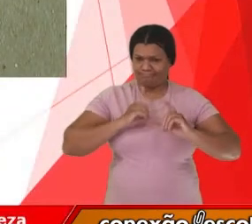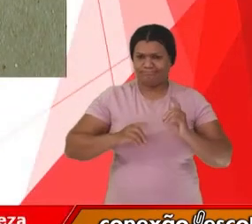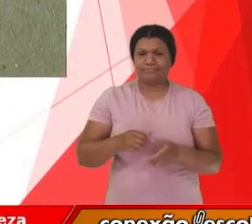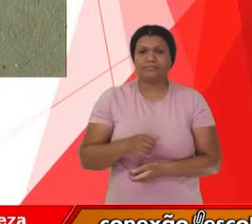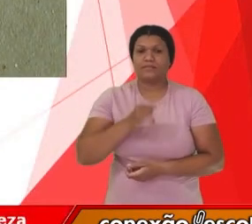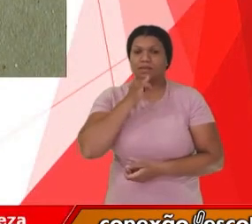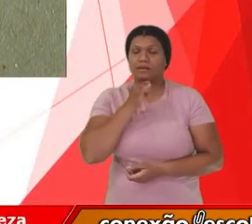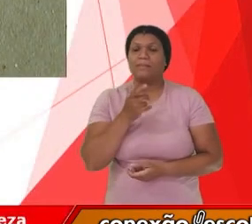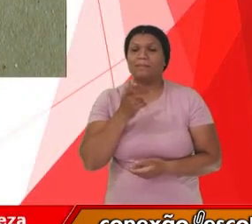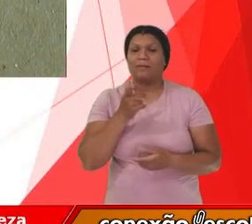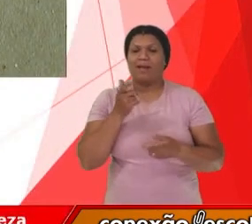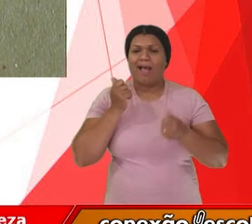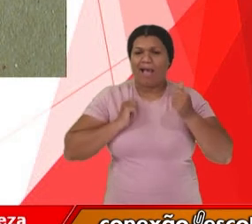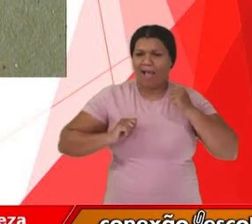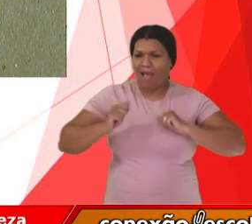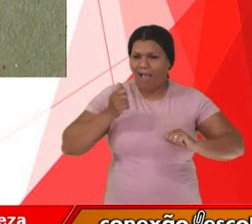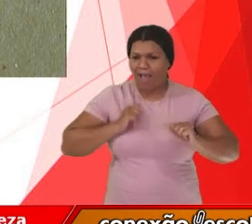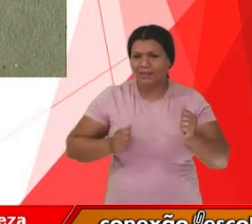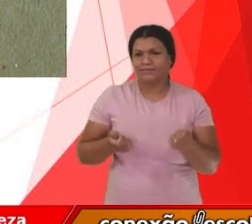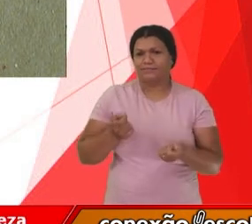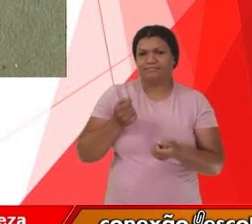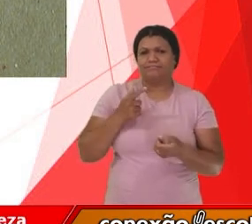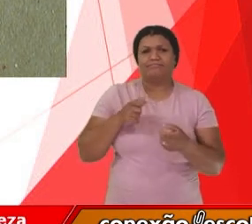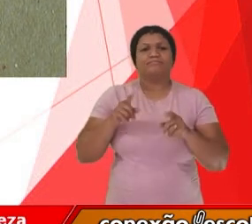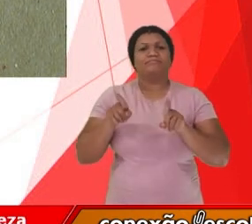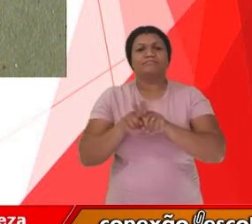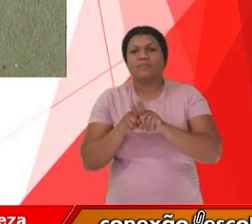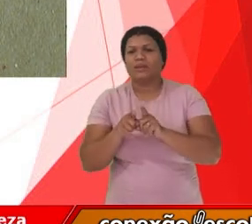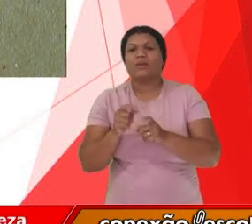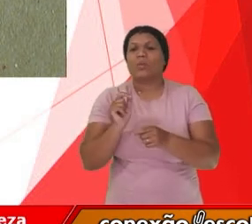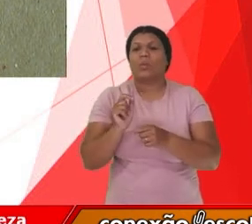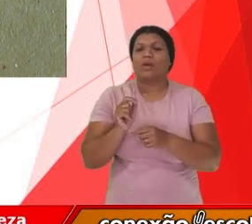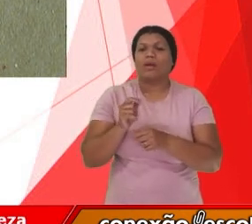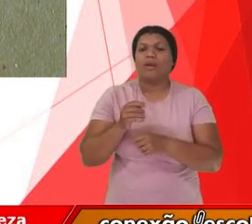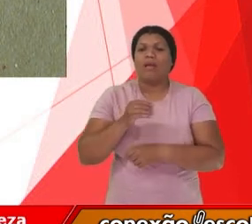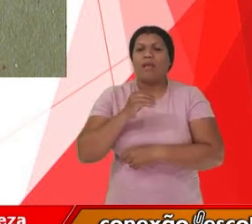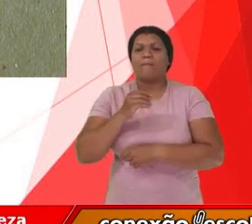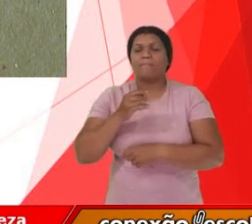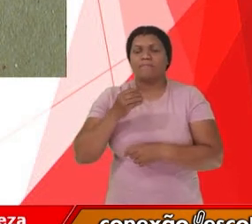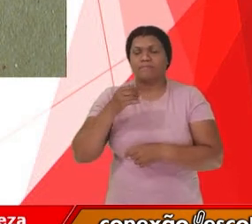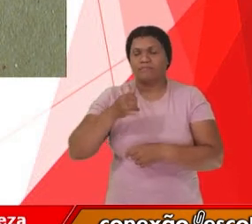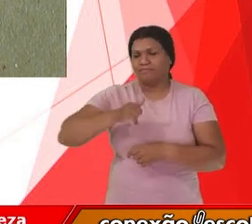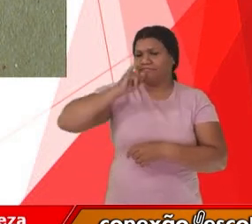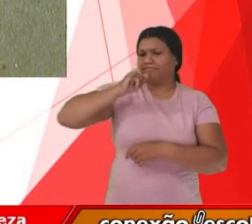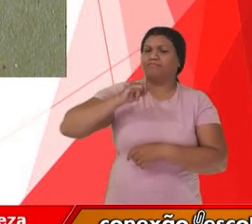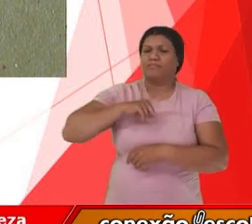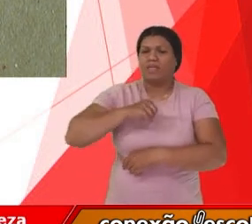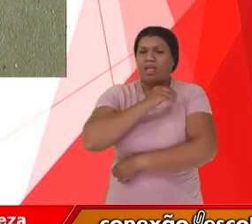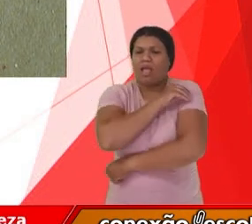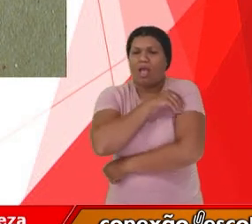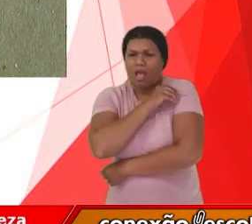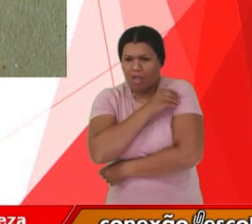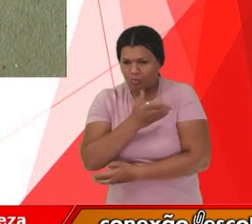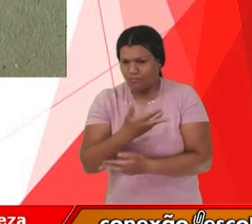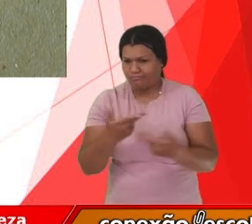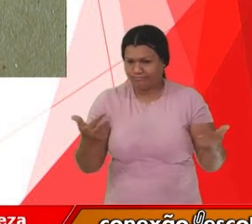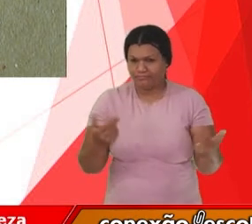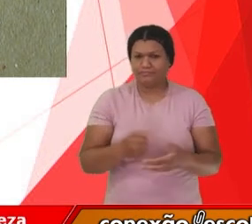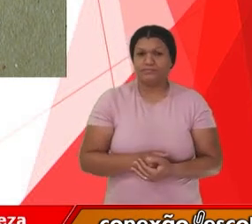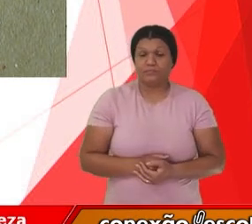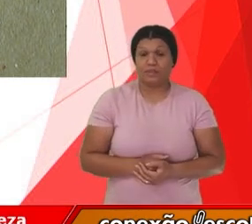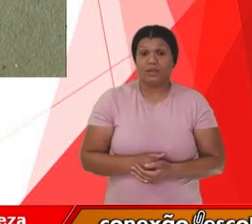os ansiolíticos, o álcool, as drogas do grupo dos opiáceos. Já as